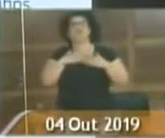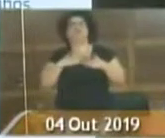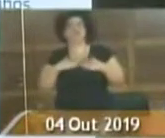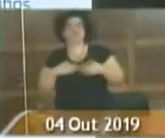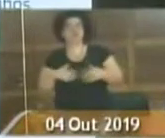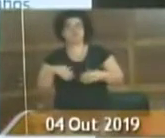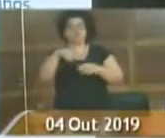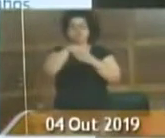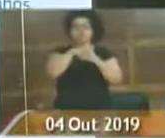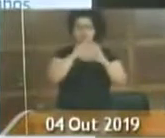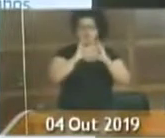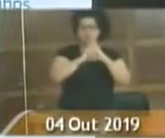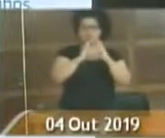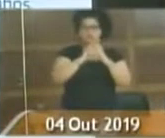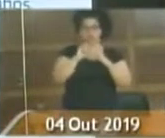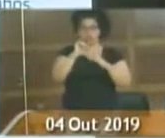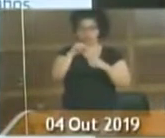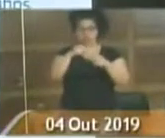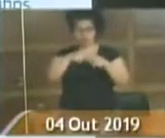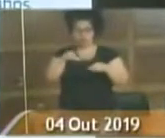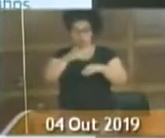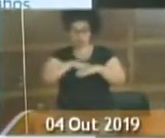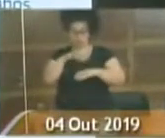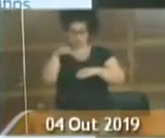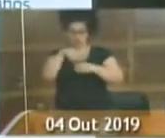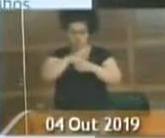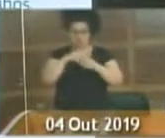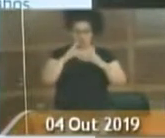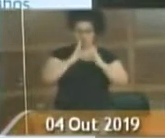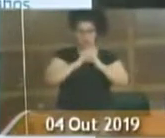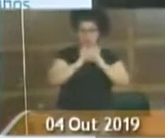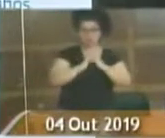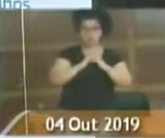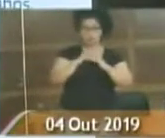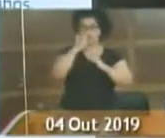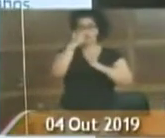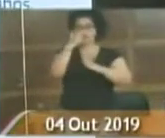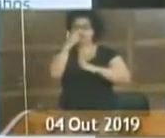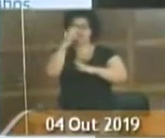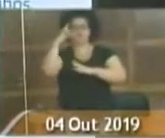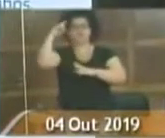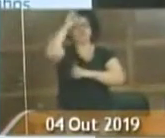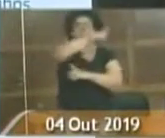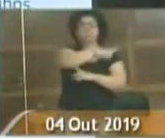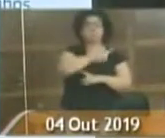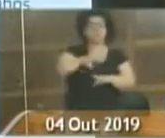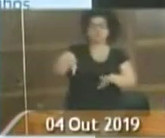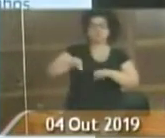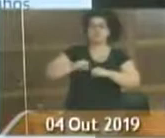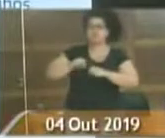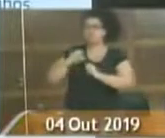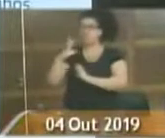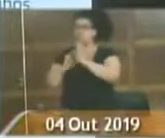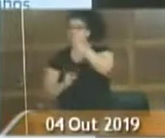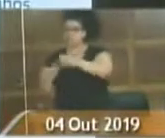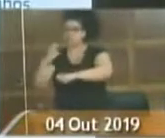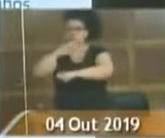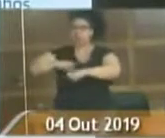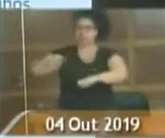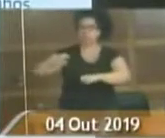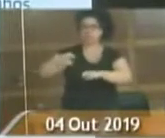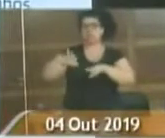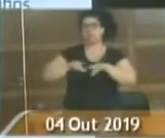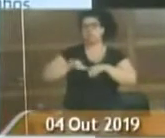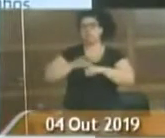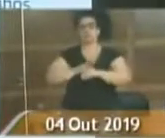Tá? Então, se ele está mais caseiro, se ele está mais dentro de casa, é mais difícil dele entrar em contato até com a doença,